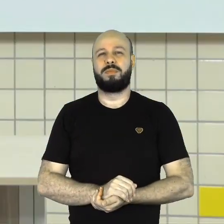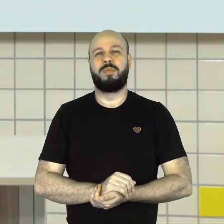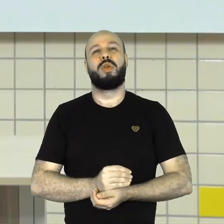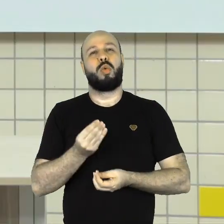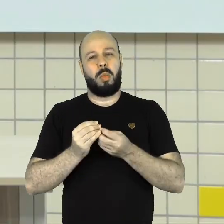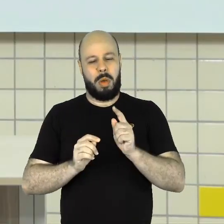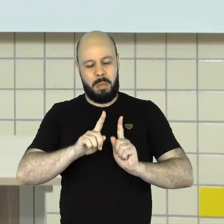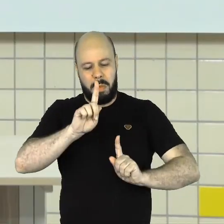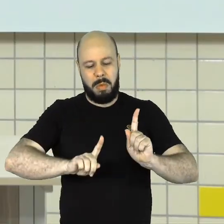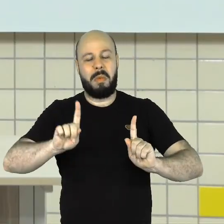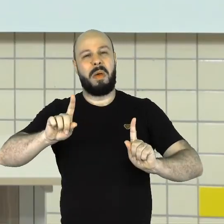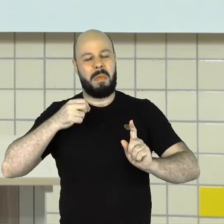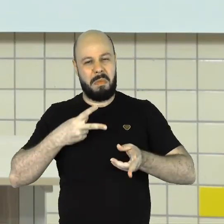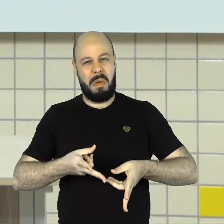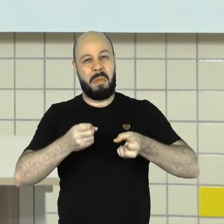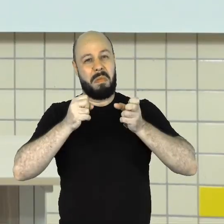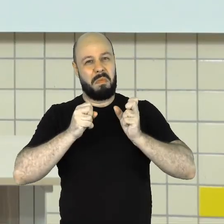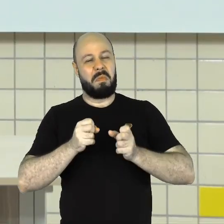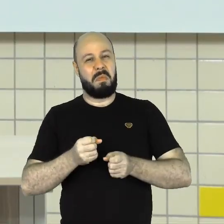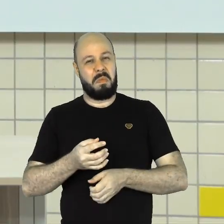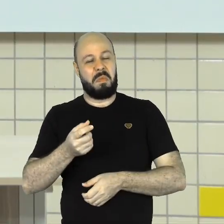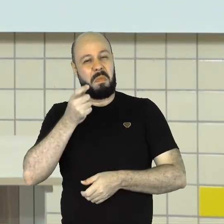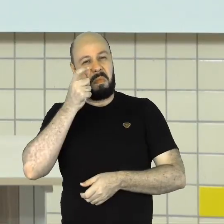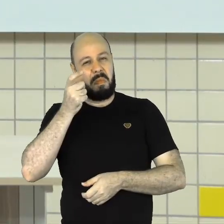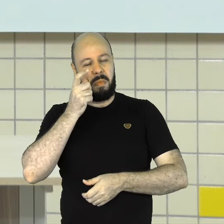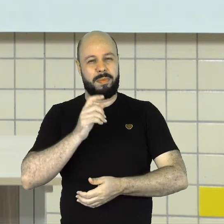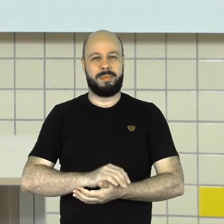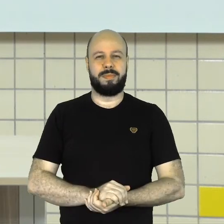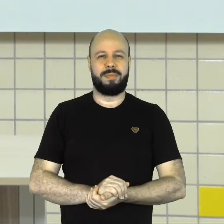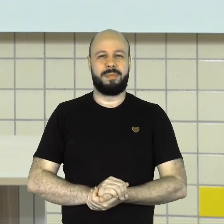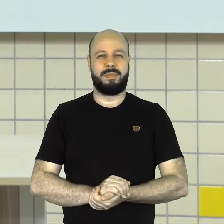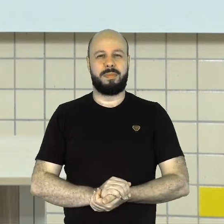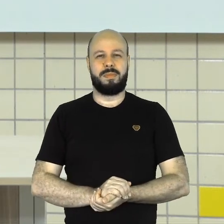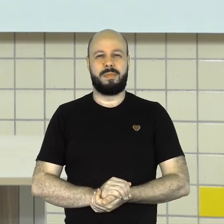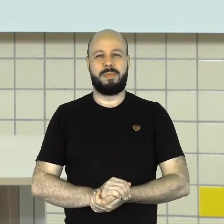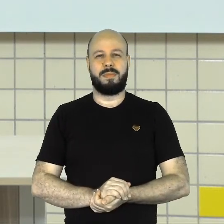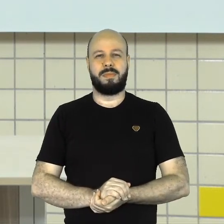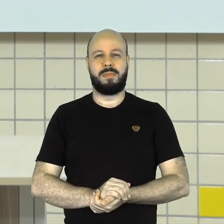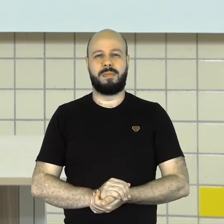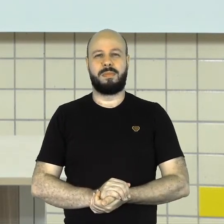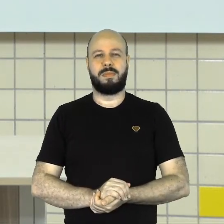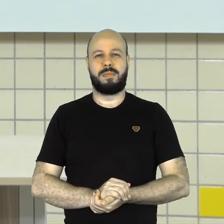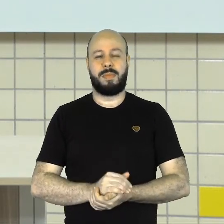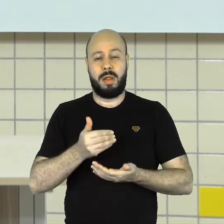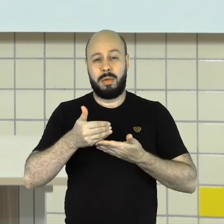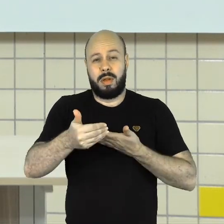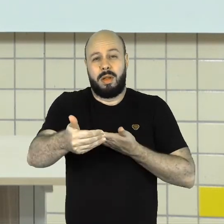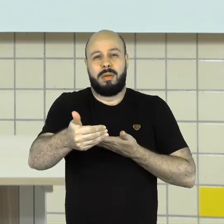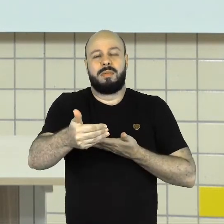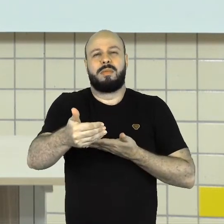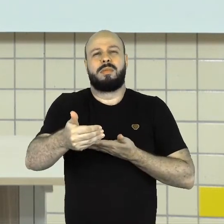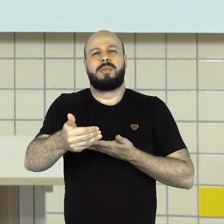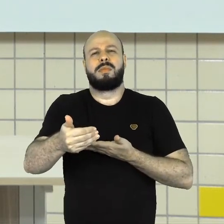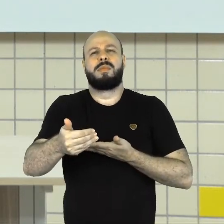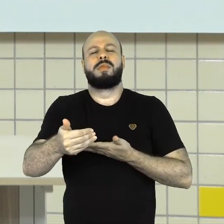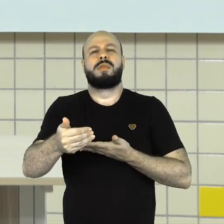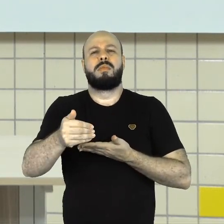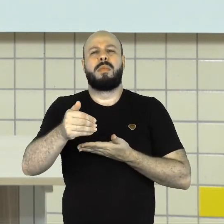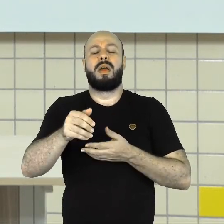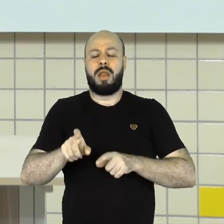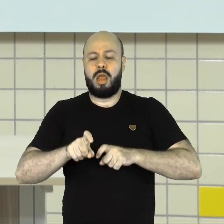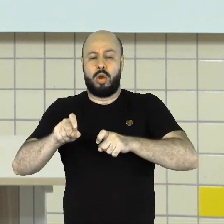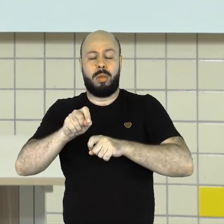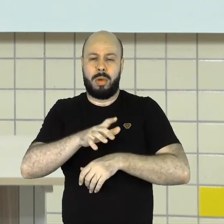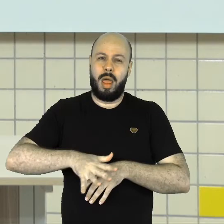gente já consegue observar isso, tá? E dando continuidade a essa questão da espacialização da agricultura